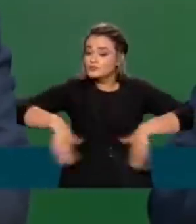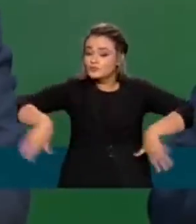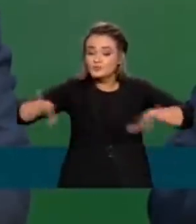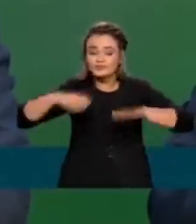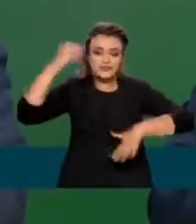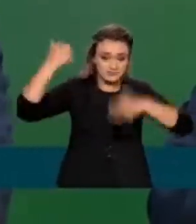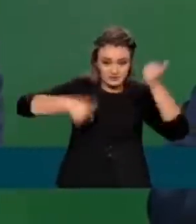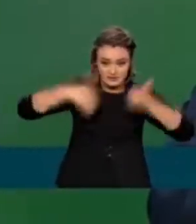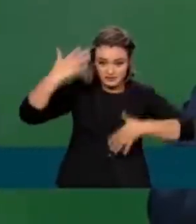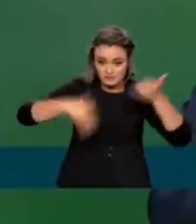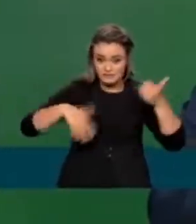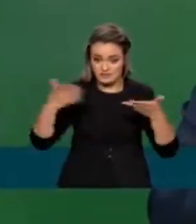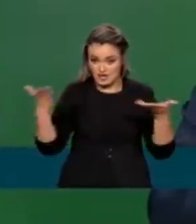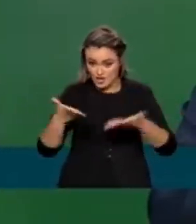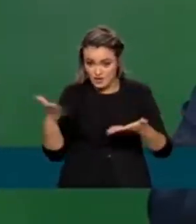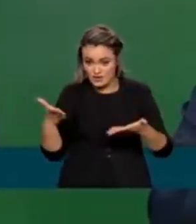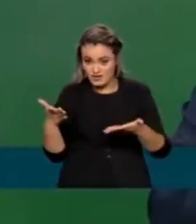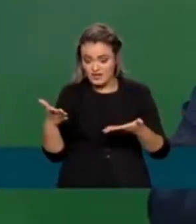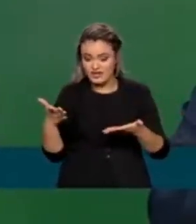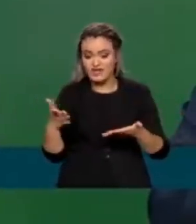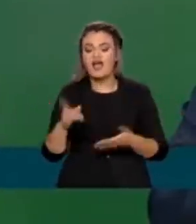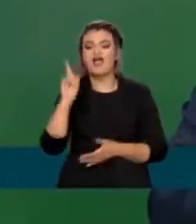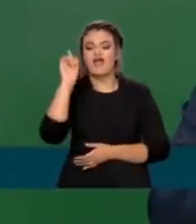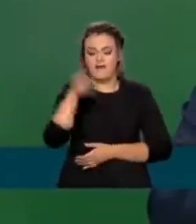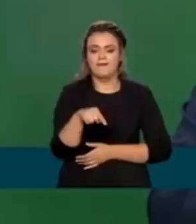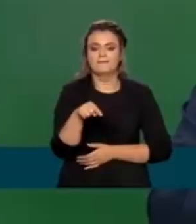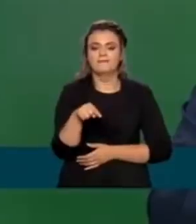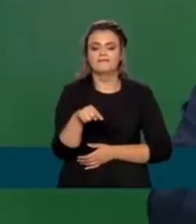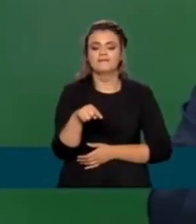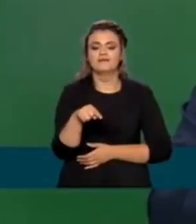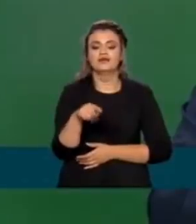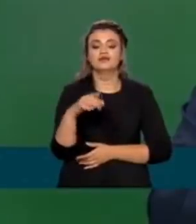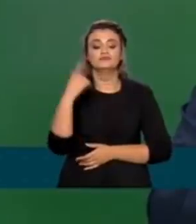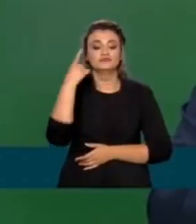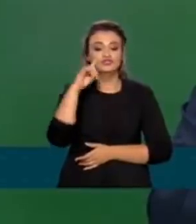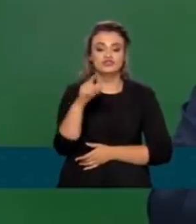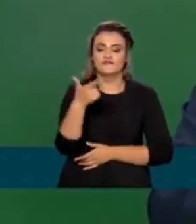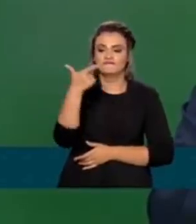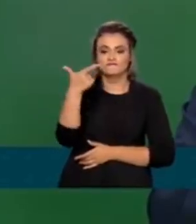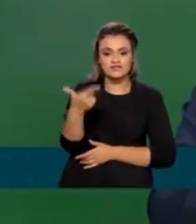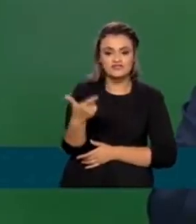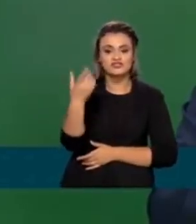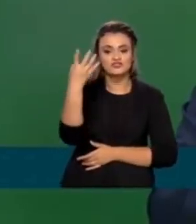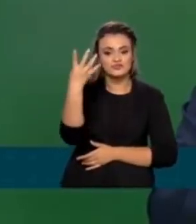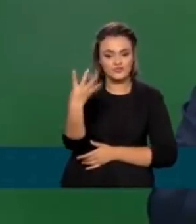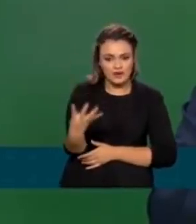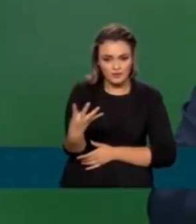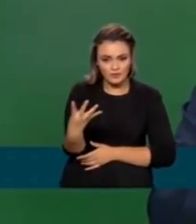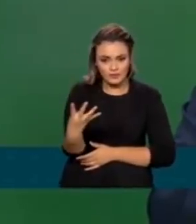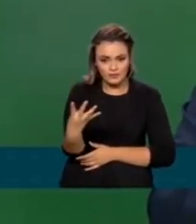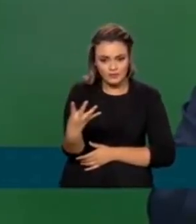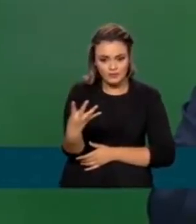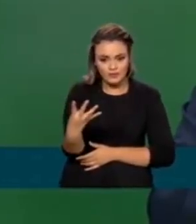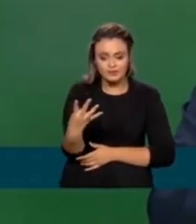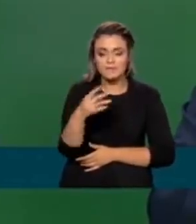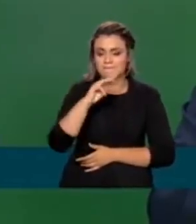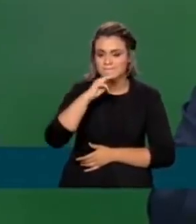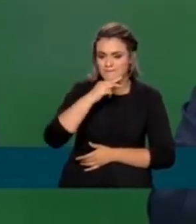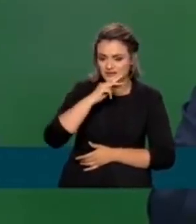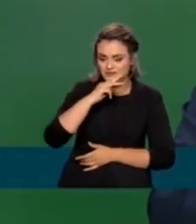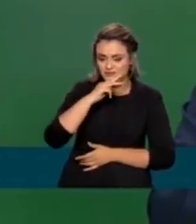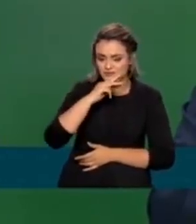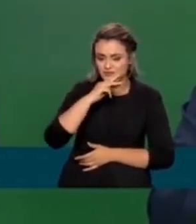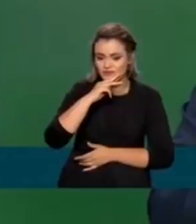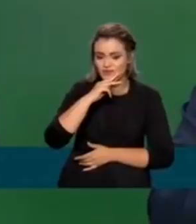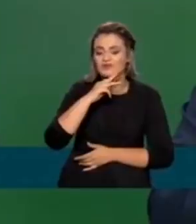que nós relatamos aqui eram, desde o dia 24 de março,